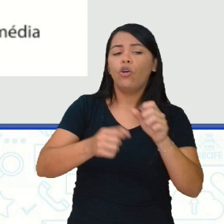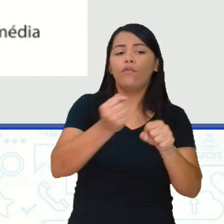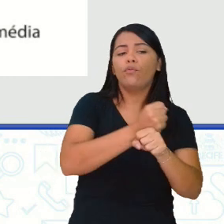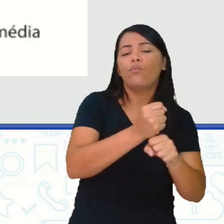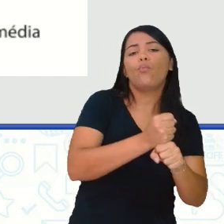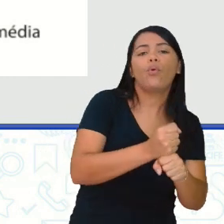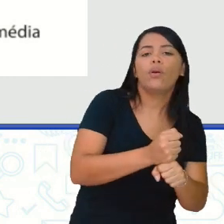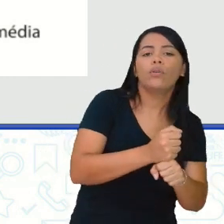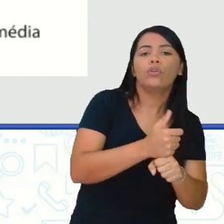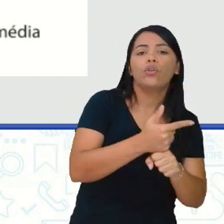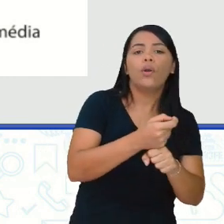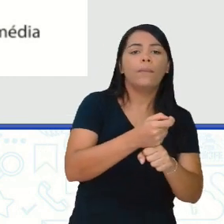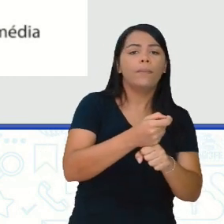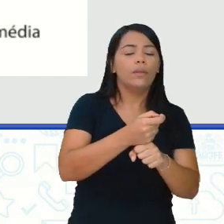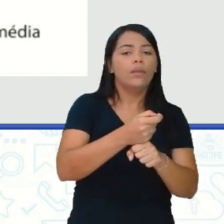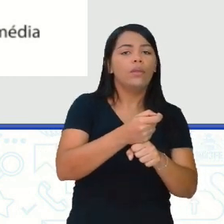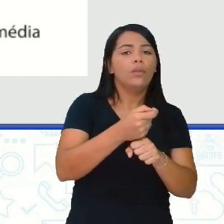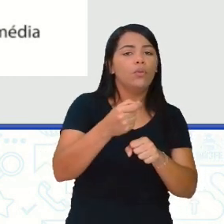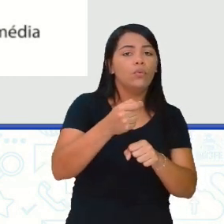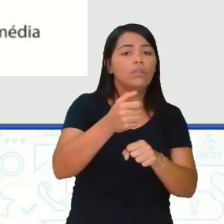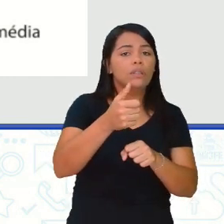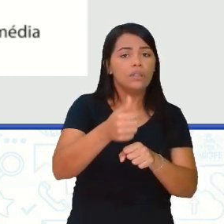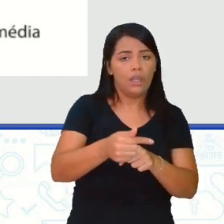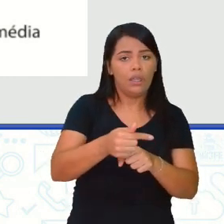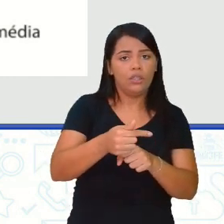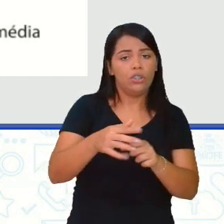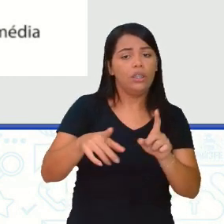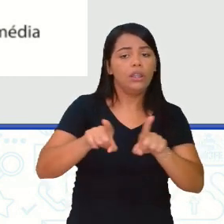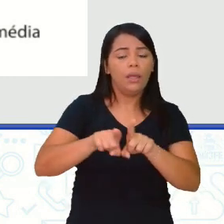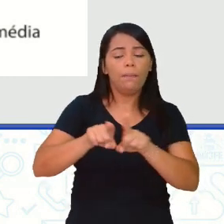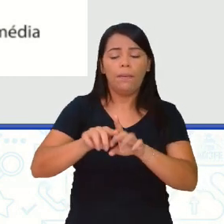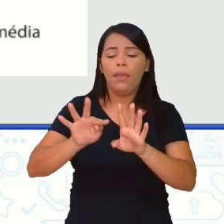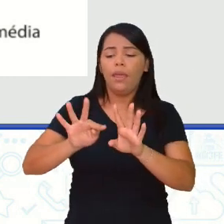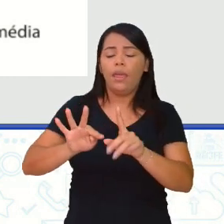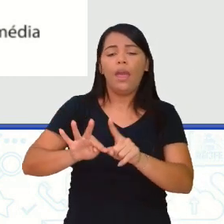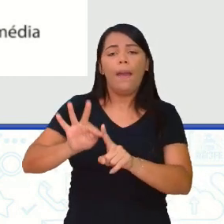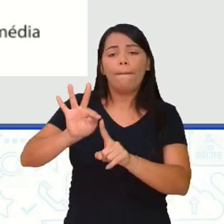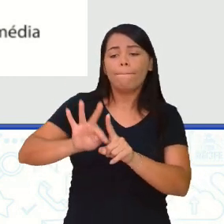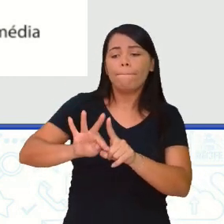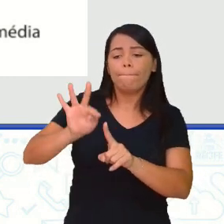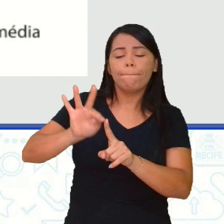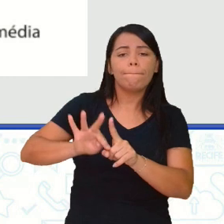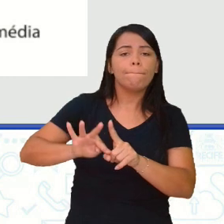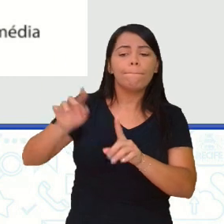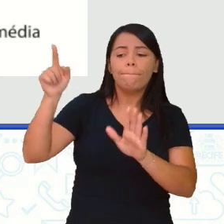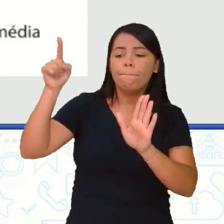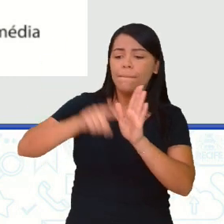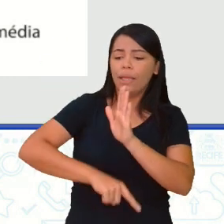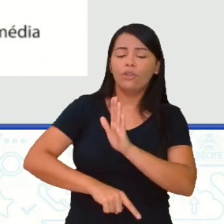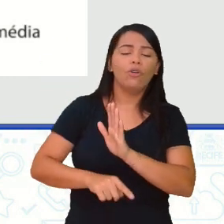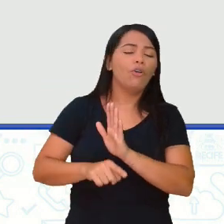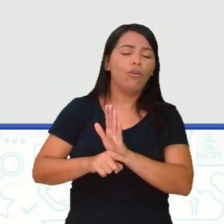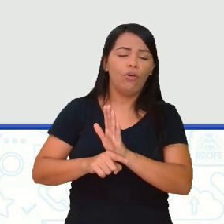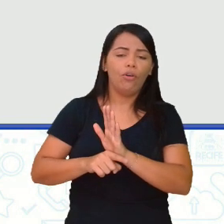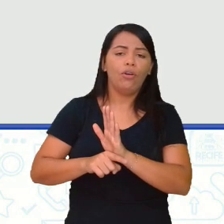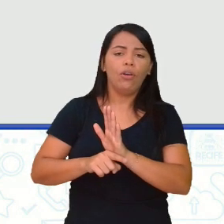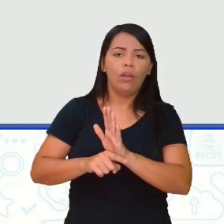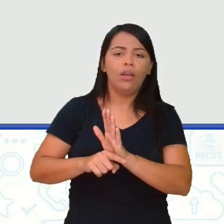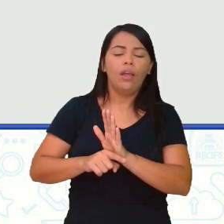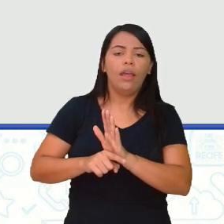2007 e a maior temperatura foi em 2010.